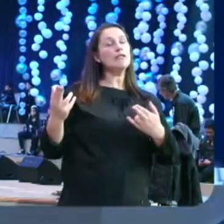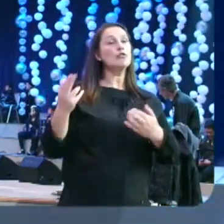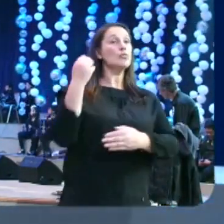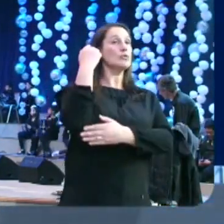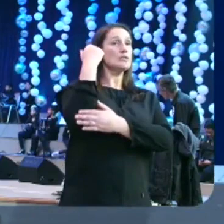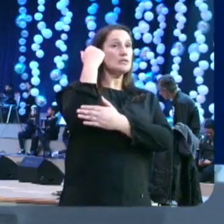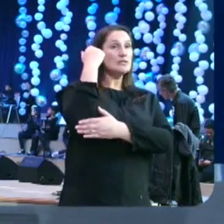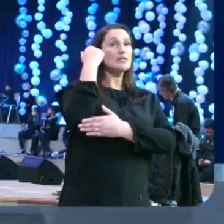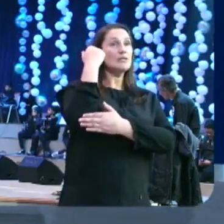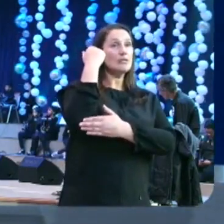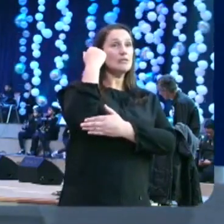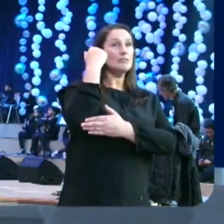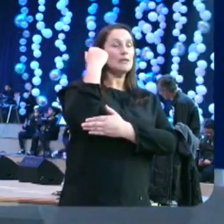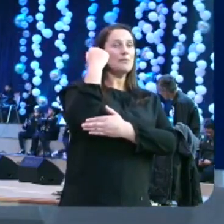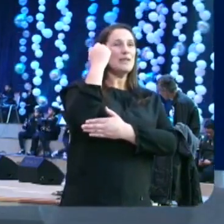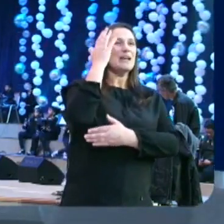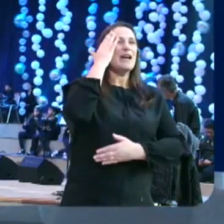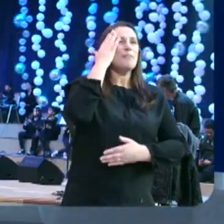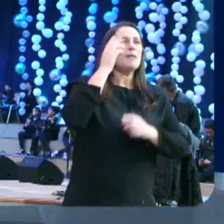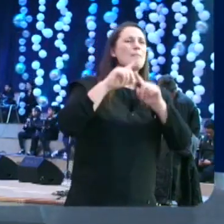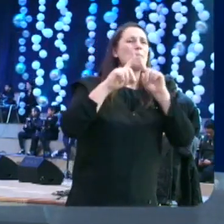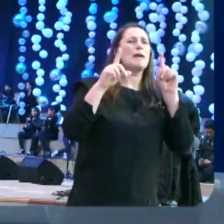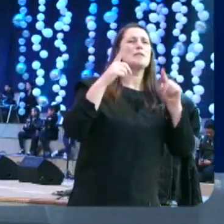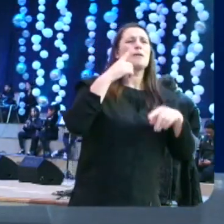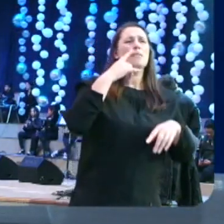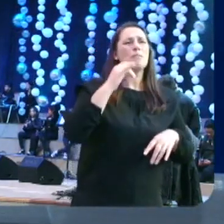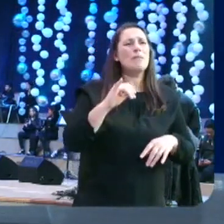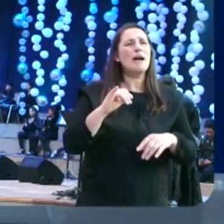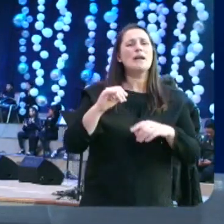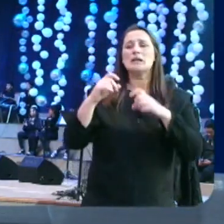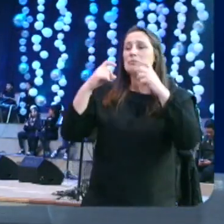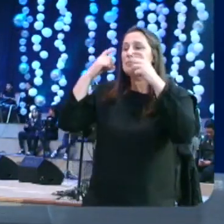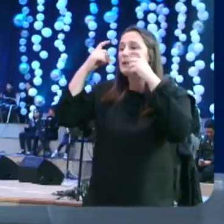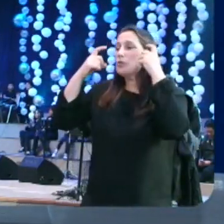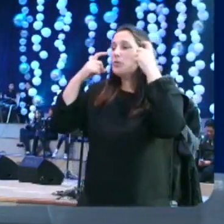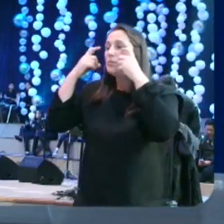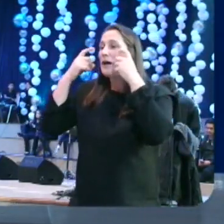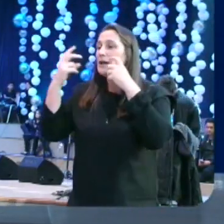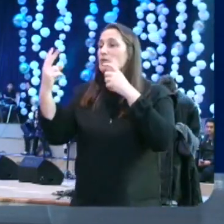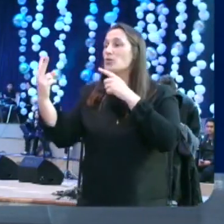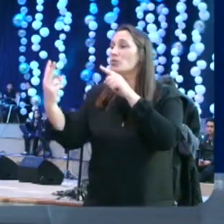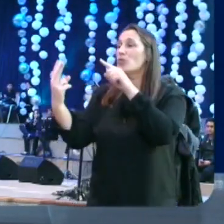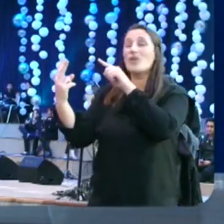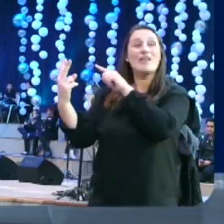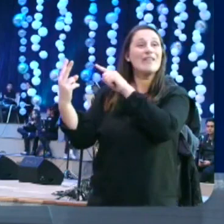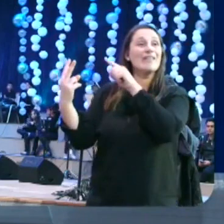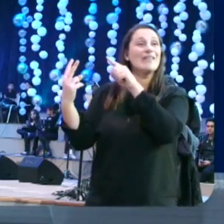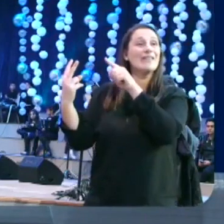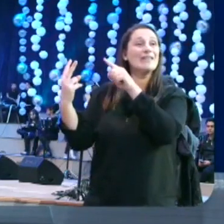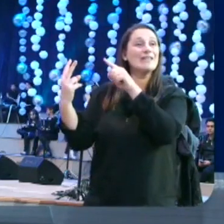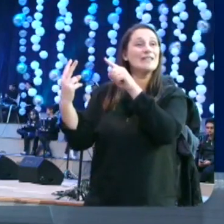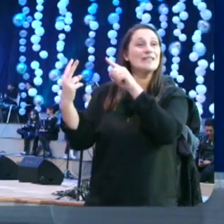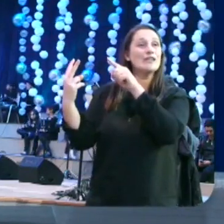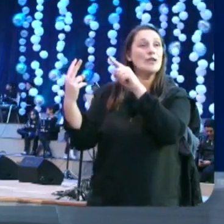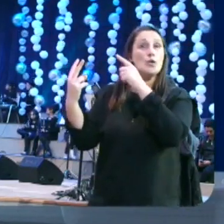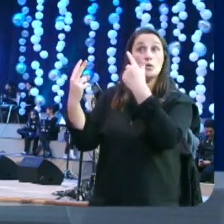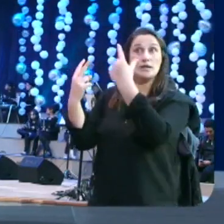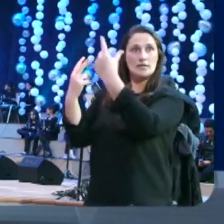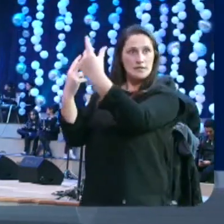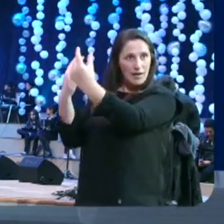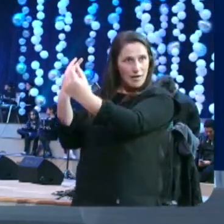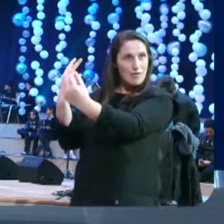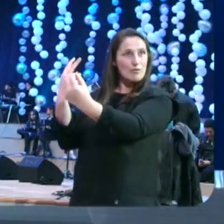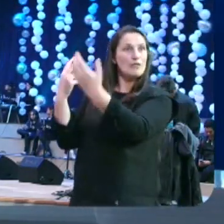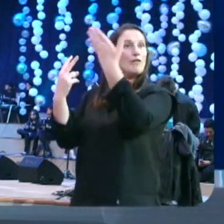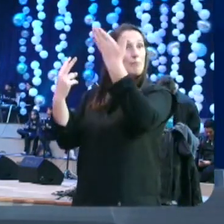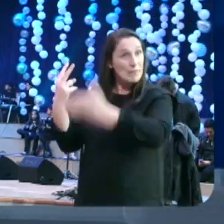pai está preocupado tanto com o filho que saiu, quanto com o filho que chegou, ou melhor, que já